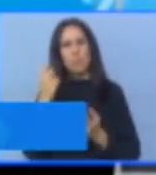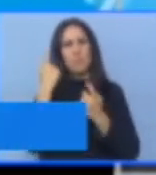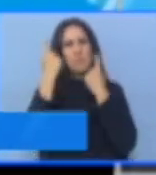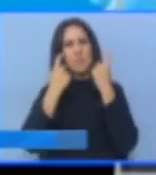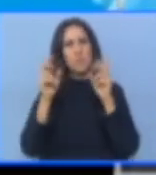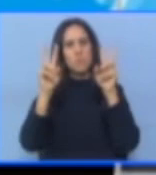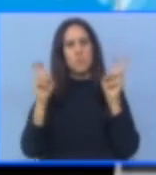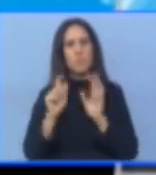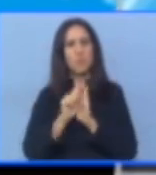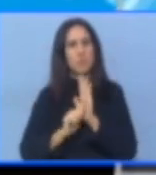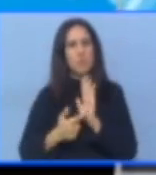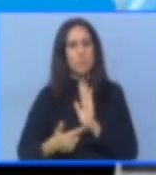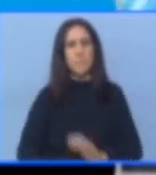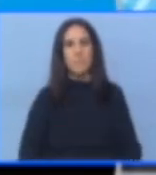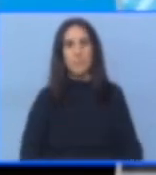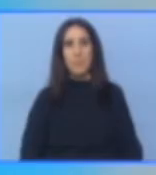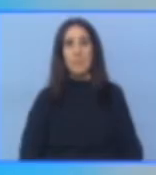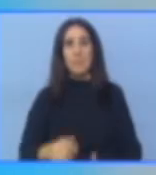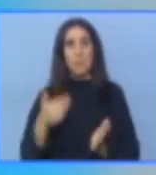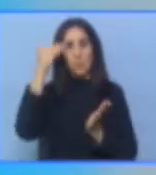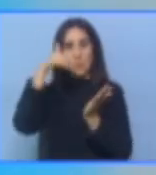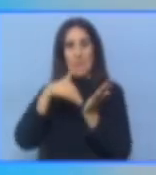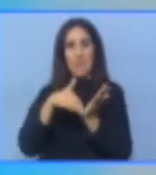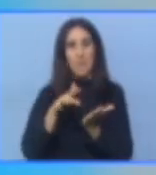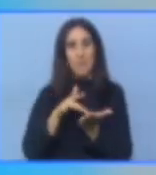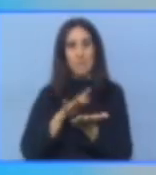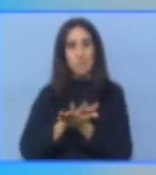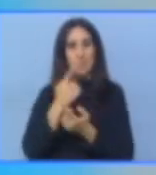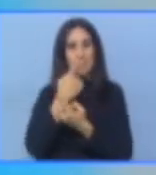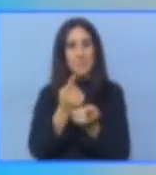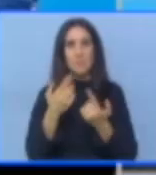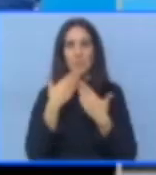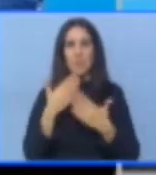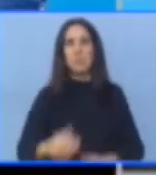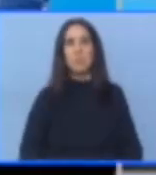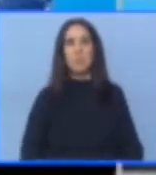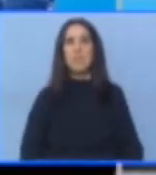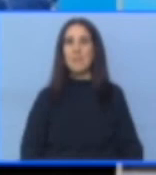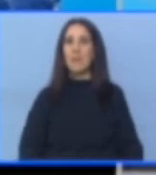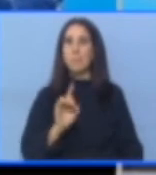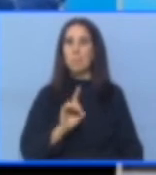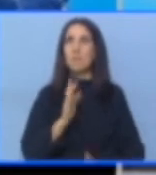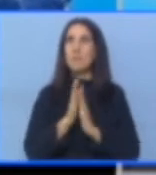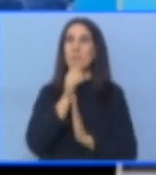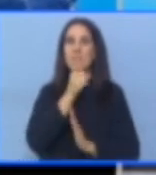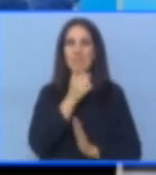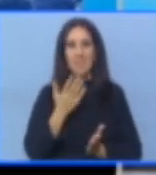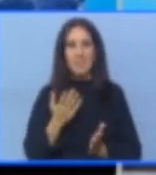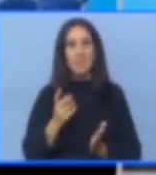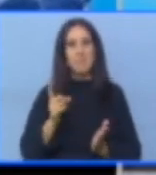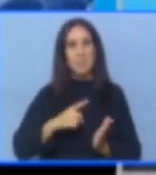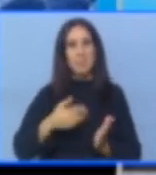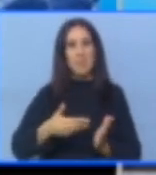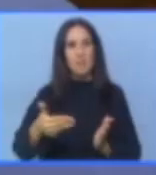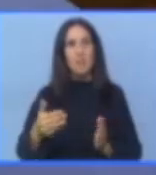tema ético. E os resultados estão neste livro que agora se apresenta. Muito obrigado. E é o primeiro resultado, se Deus quiser, de uma série que...